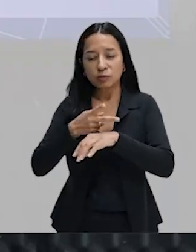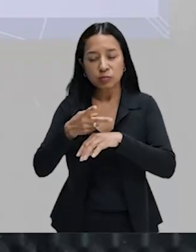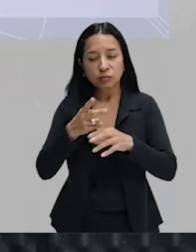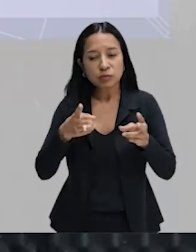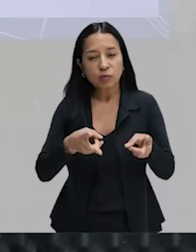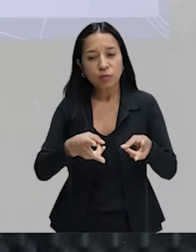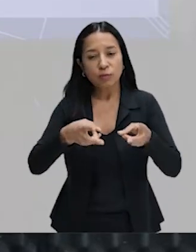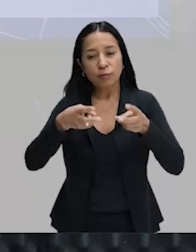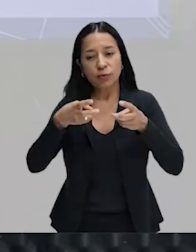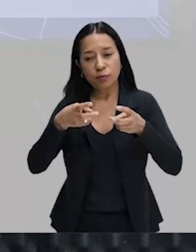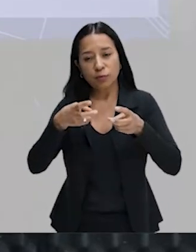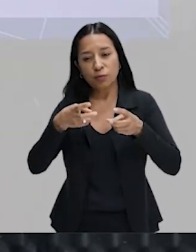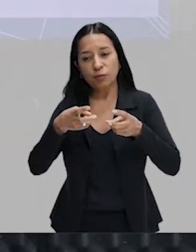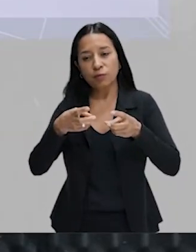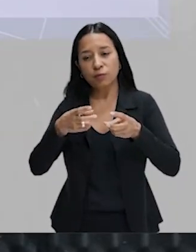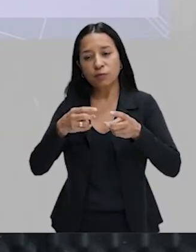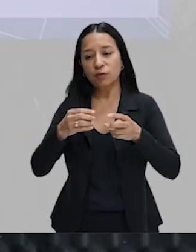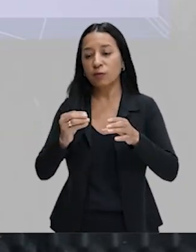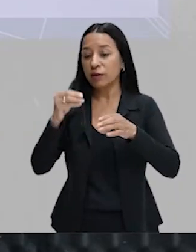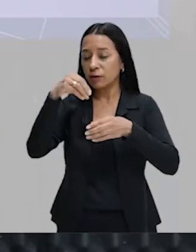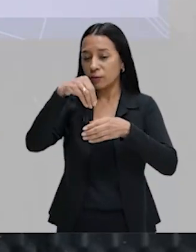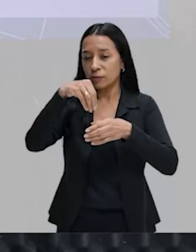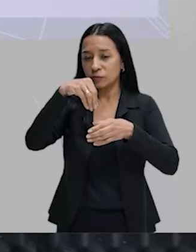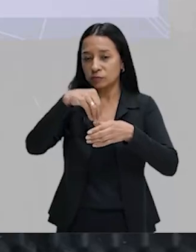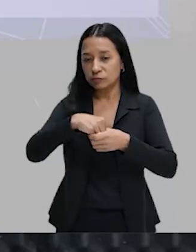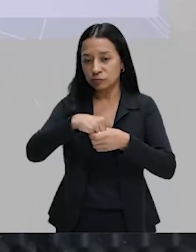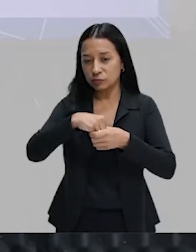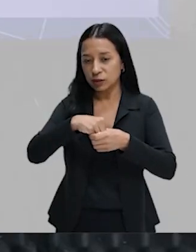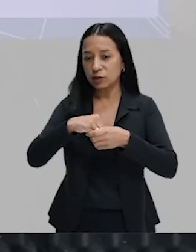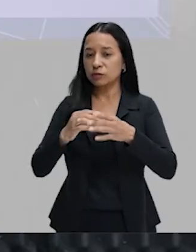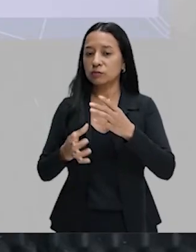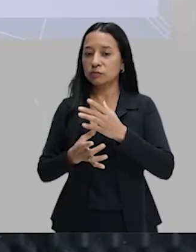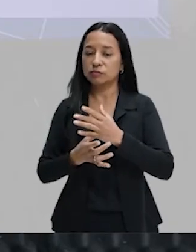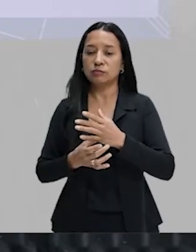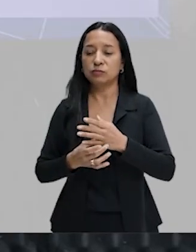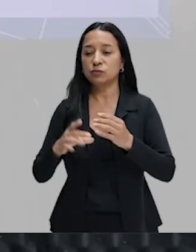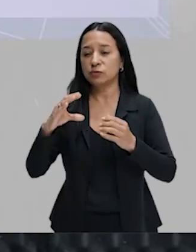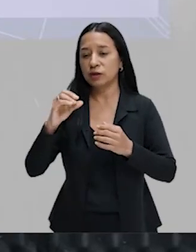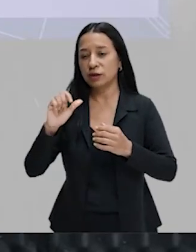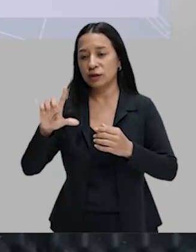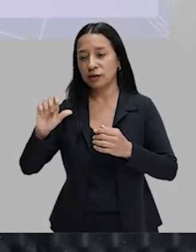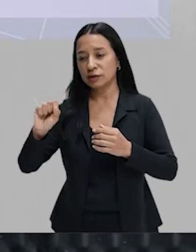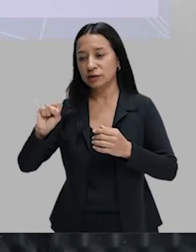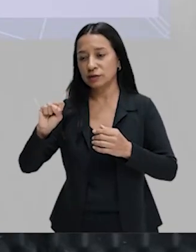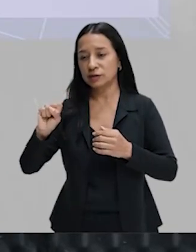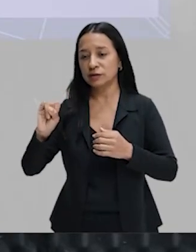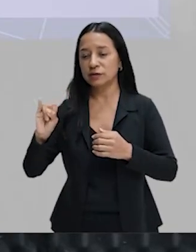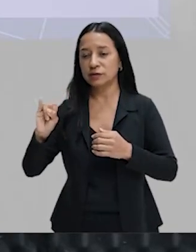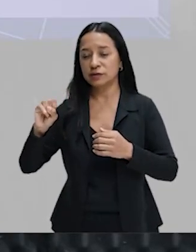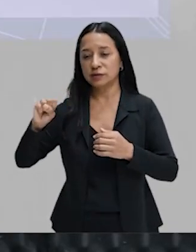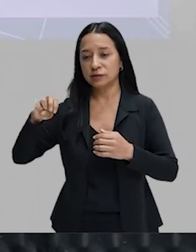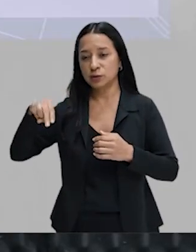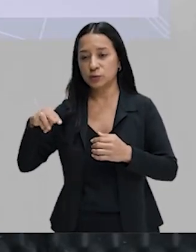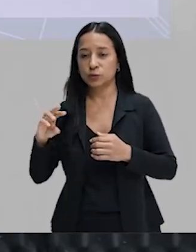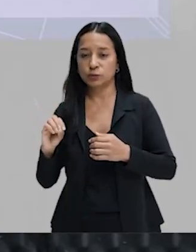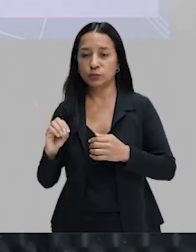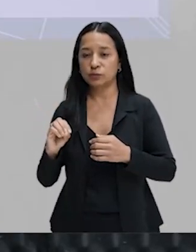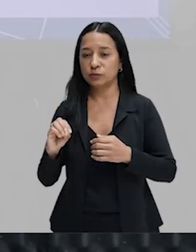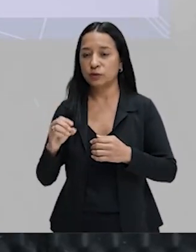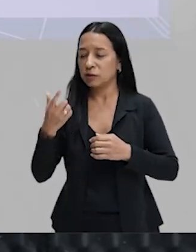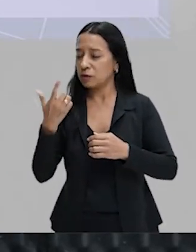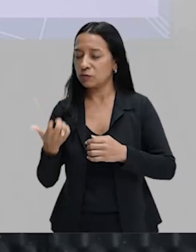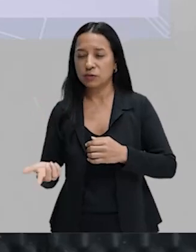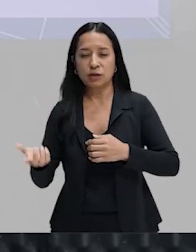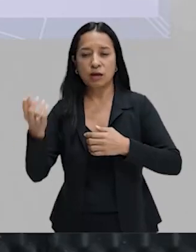que explicar a arte, apresentar a arte, sem delongas, sem